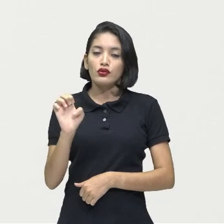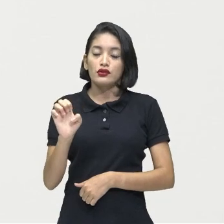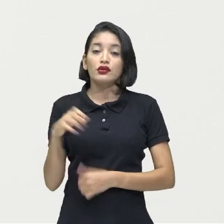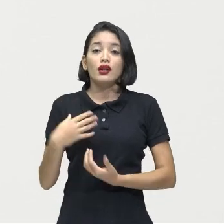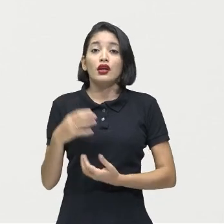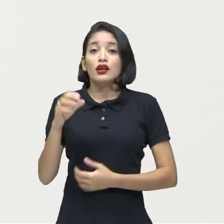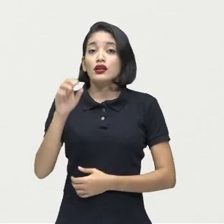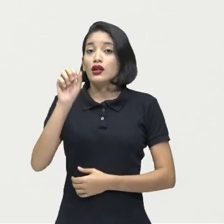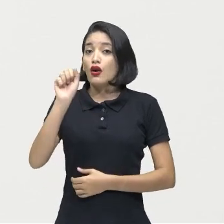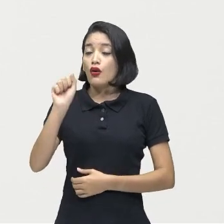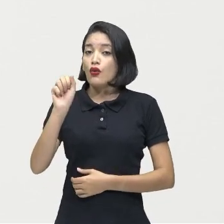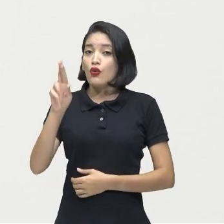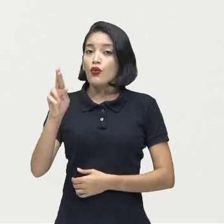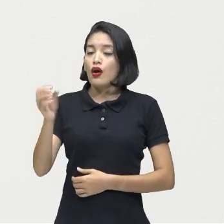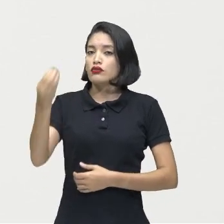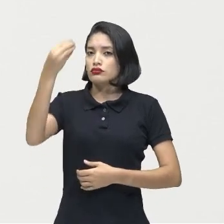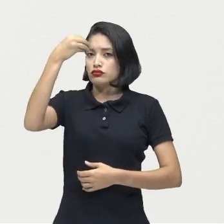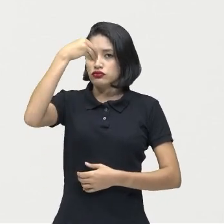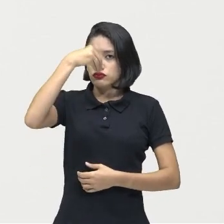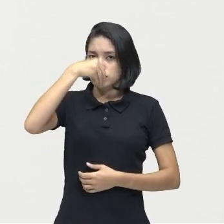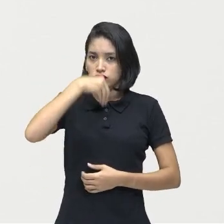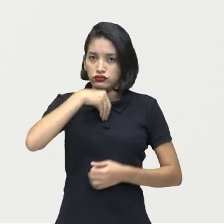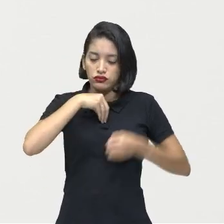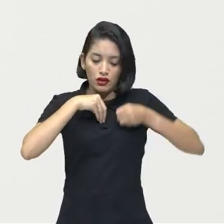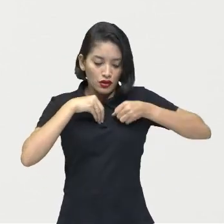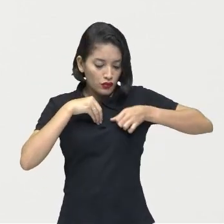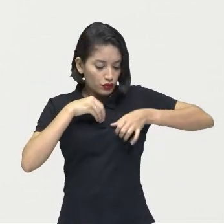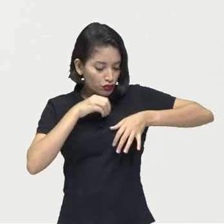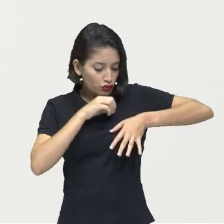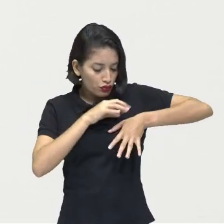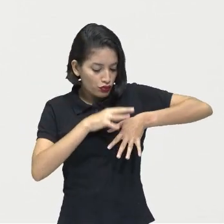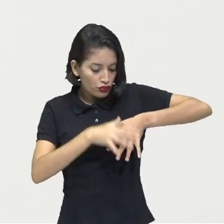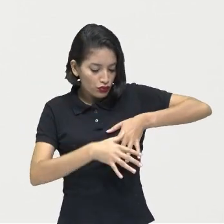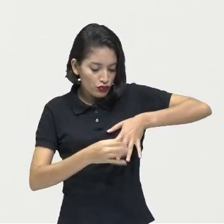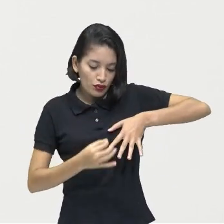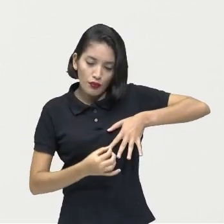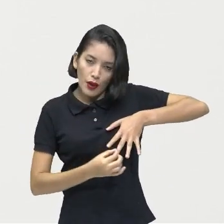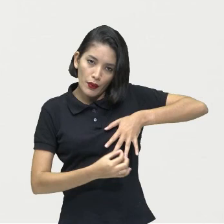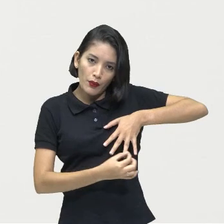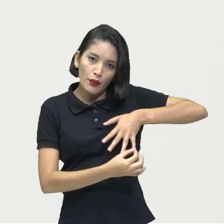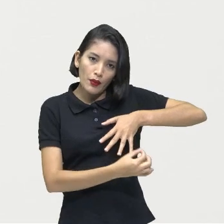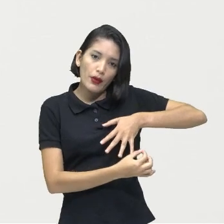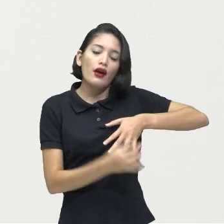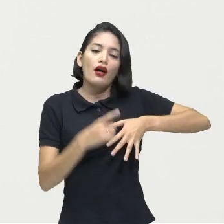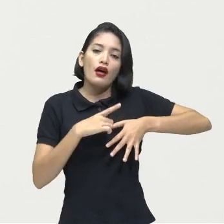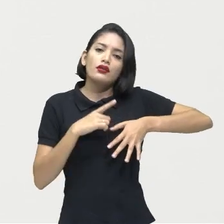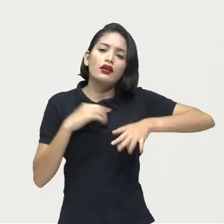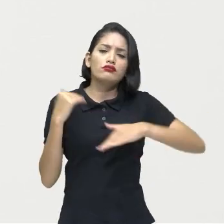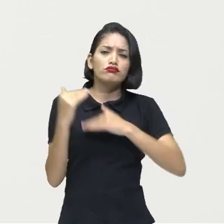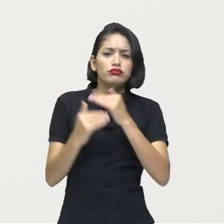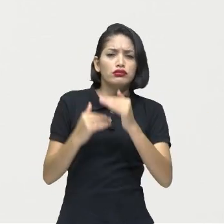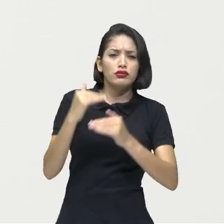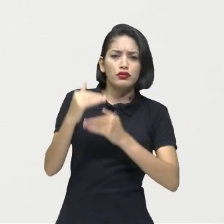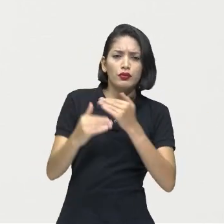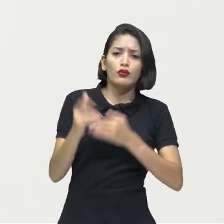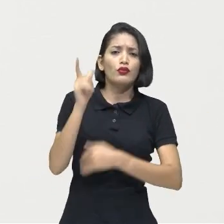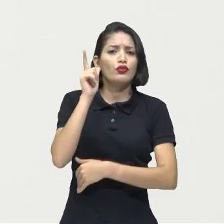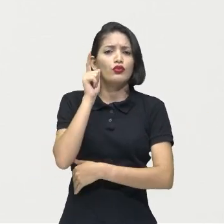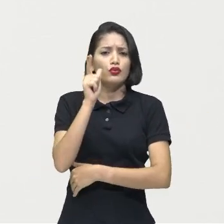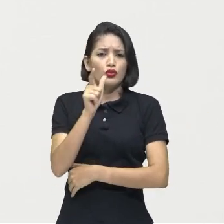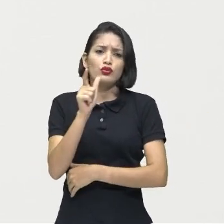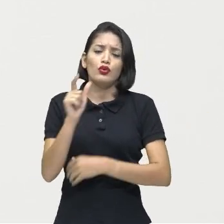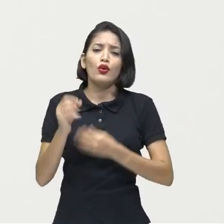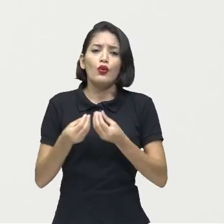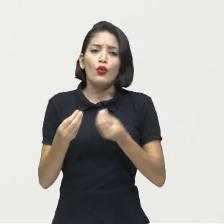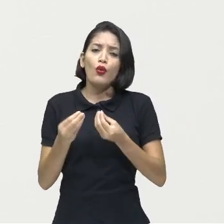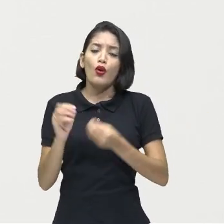no ar, que chega até os alvéolos, dissolvem-se na camada que reveste essa estrutura e difundem-se pelo